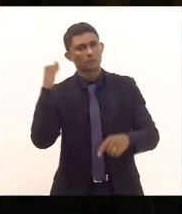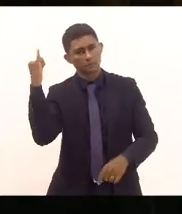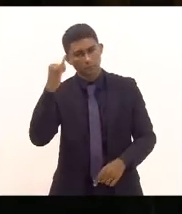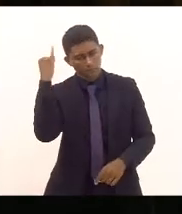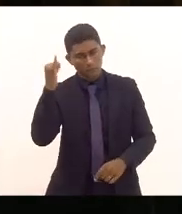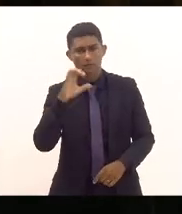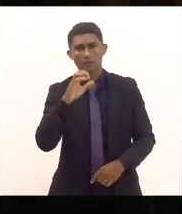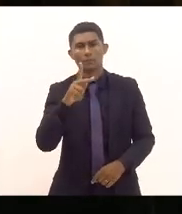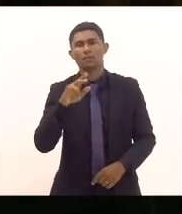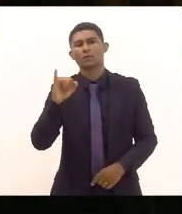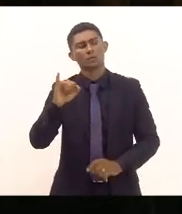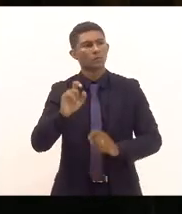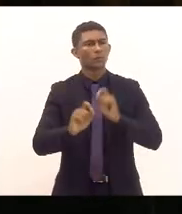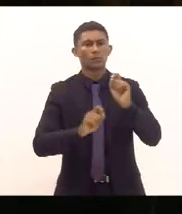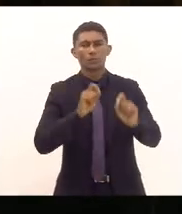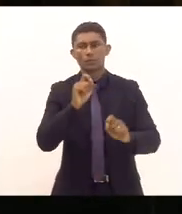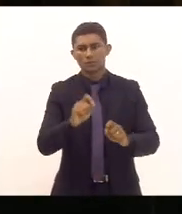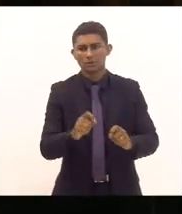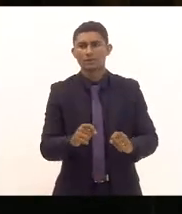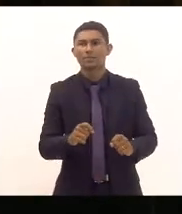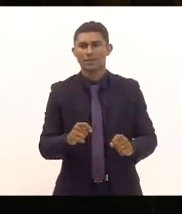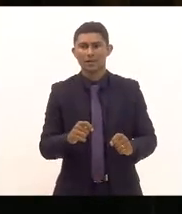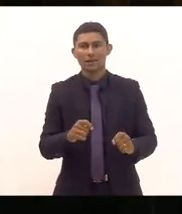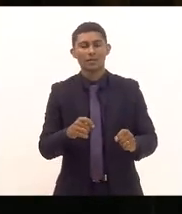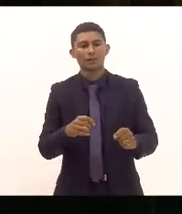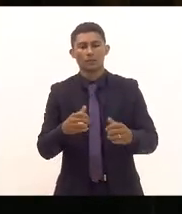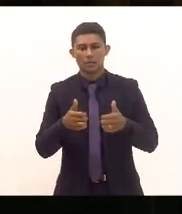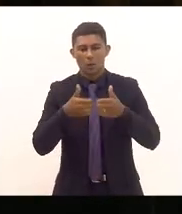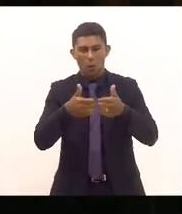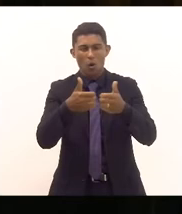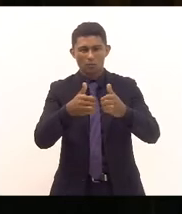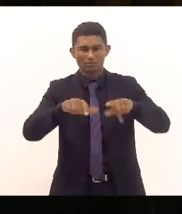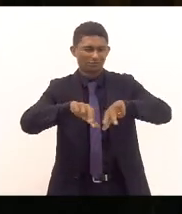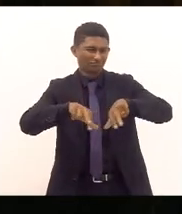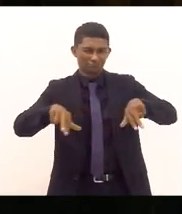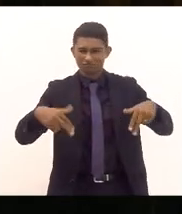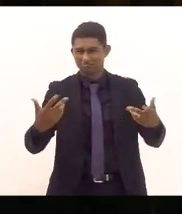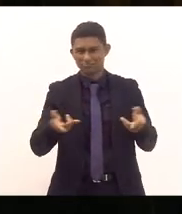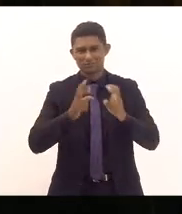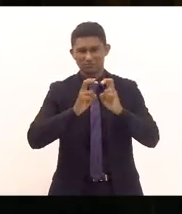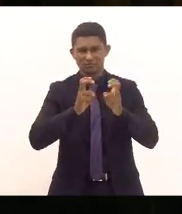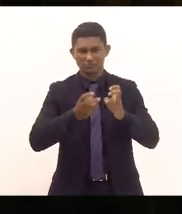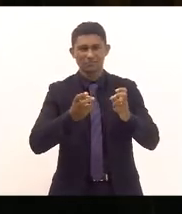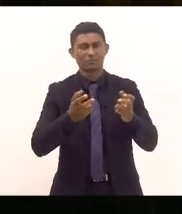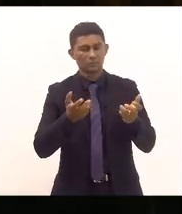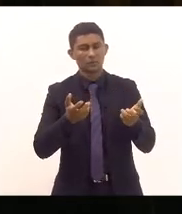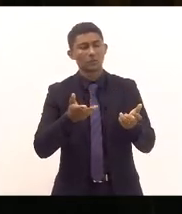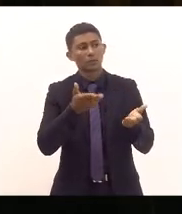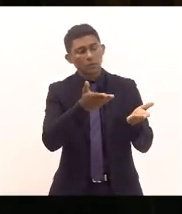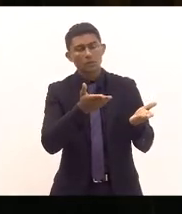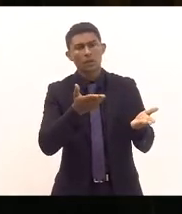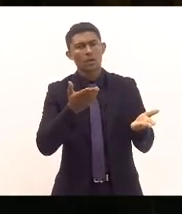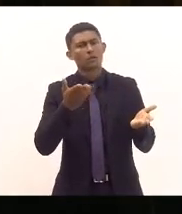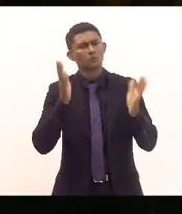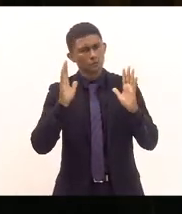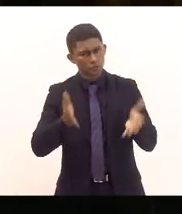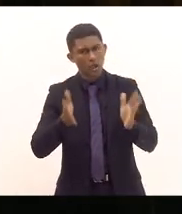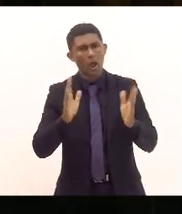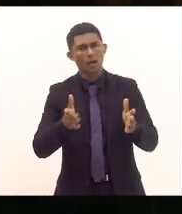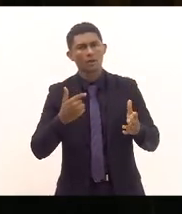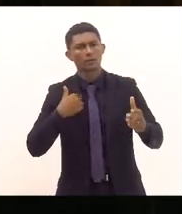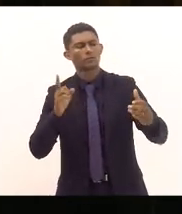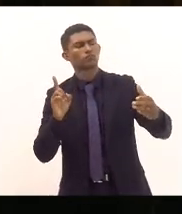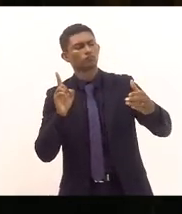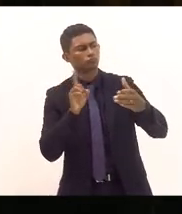legislatura que a CPI é do da SuperVia do transporte eu tive oportunidade não como membro mas em algumas oportunidades de